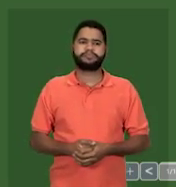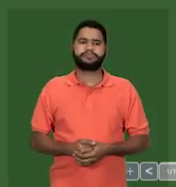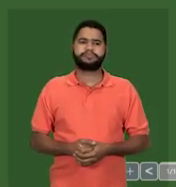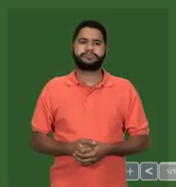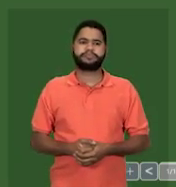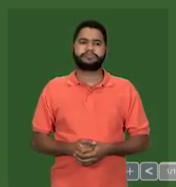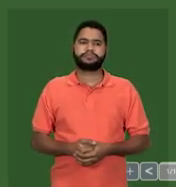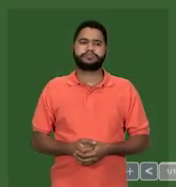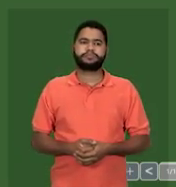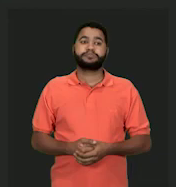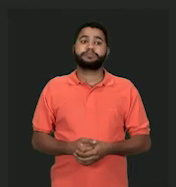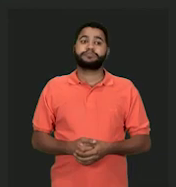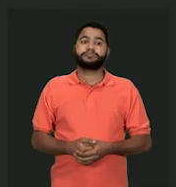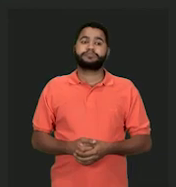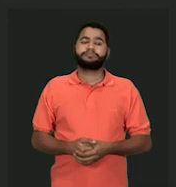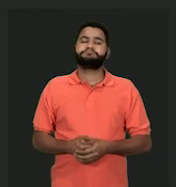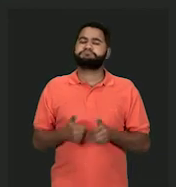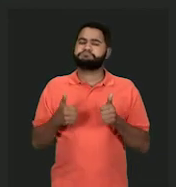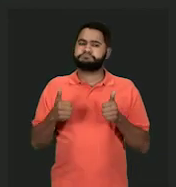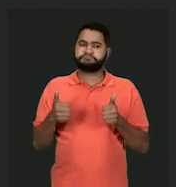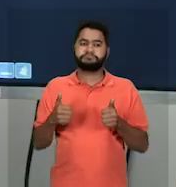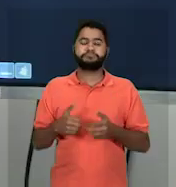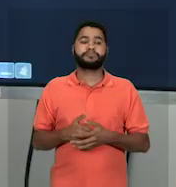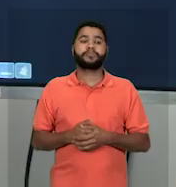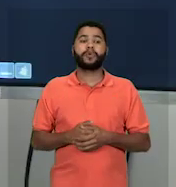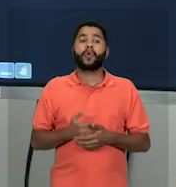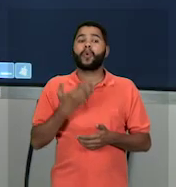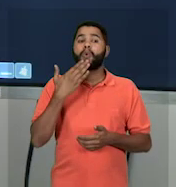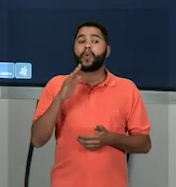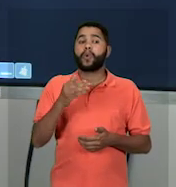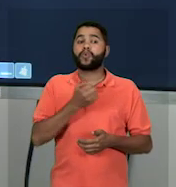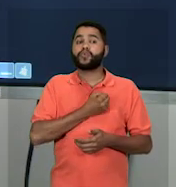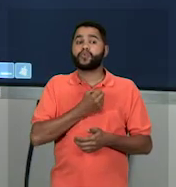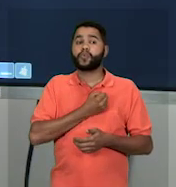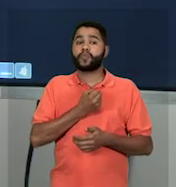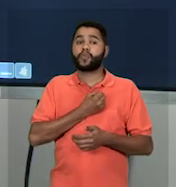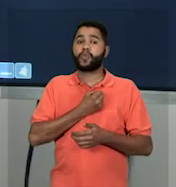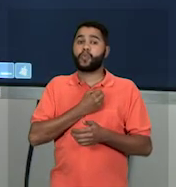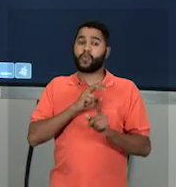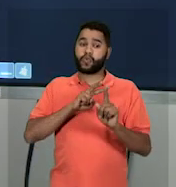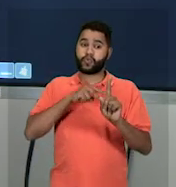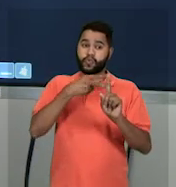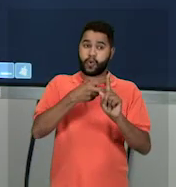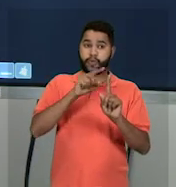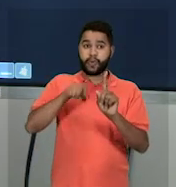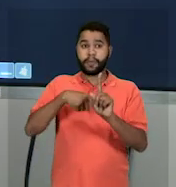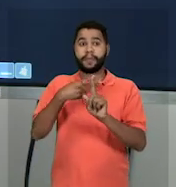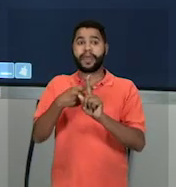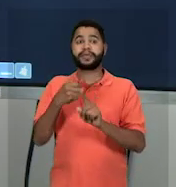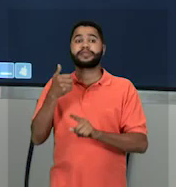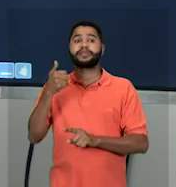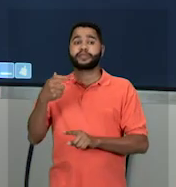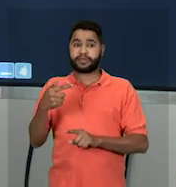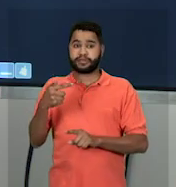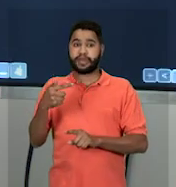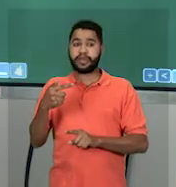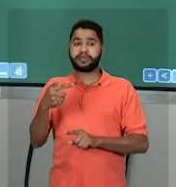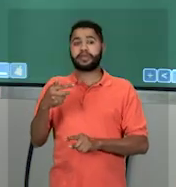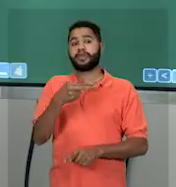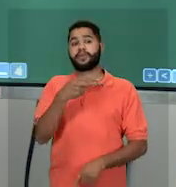esse é o número desconhecido massa Então qual é o número cujo dobro somado com 17 resulta em